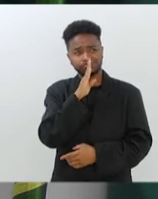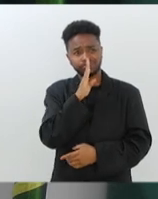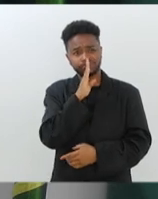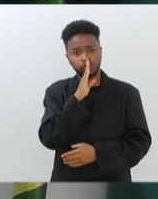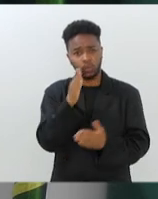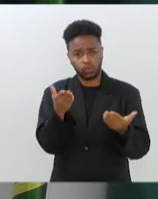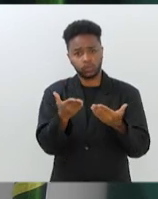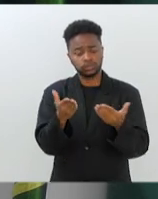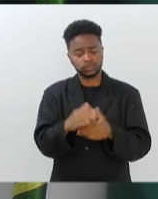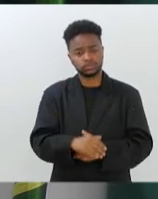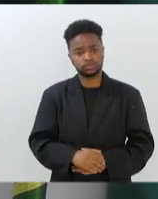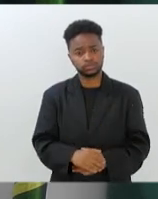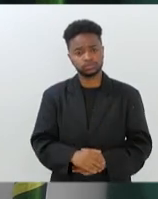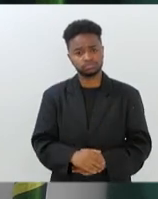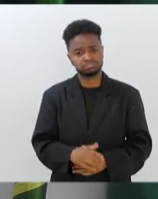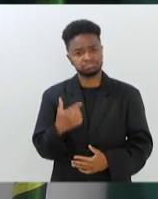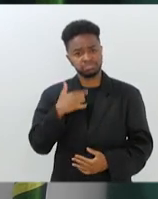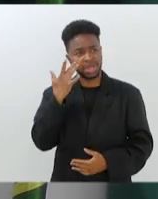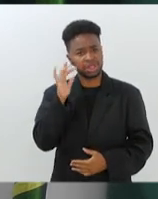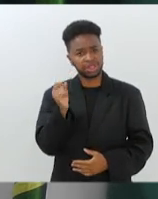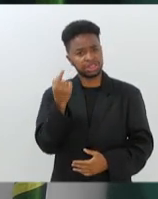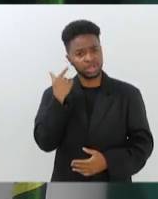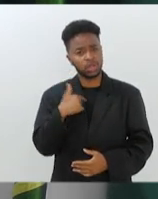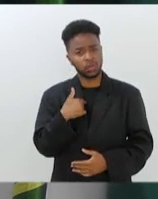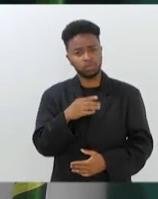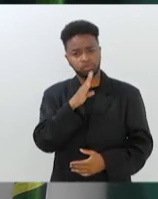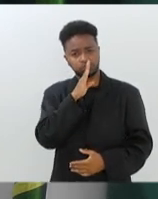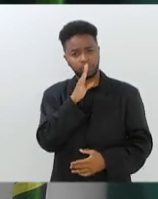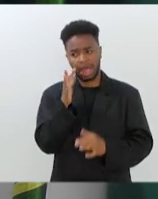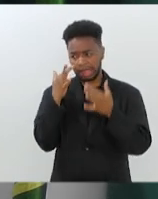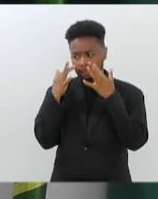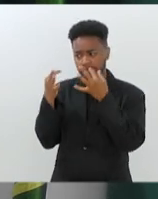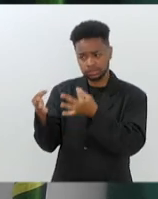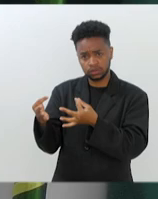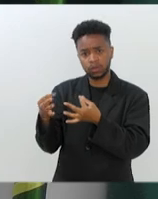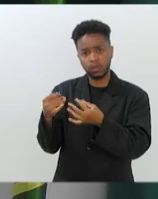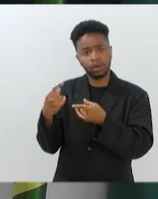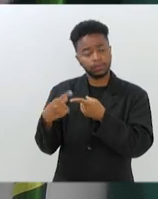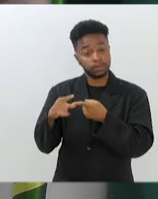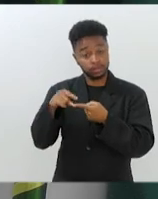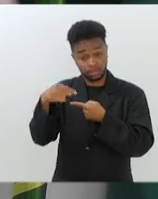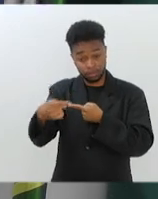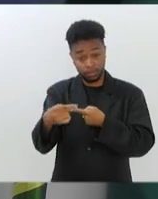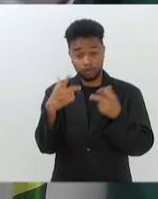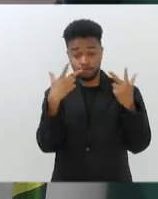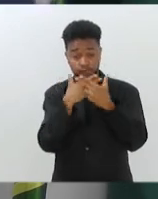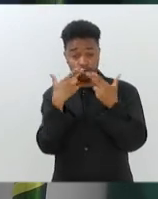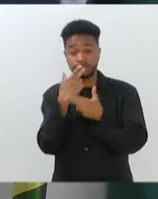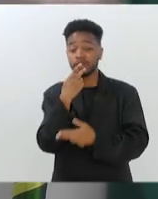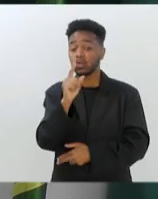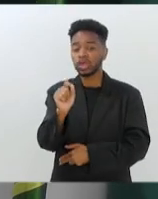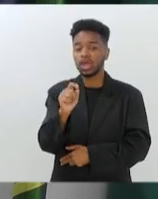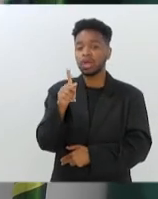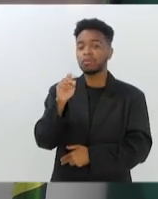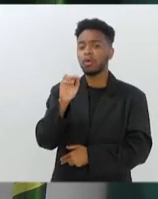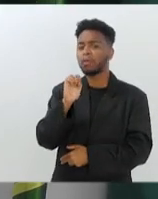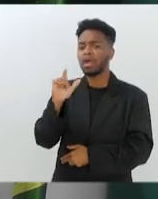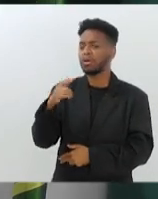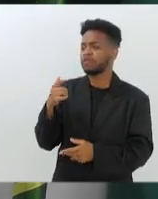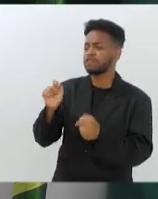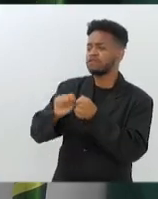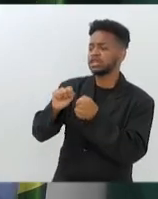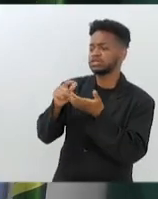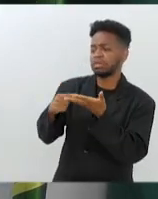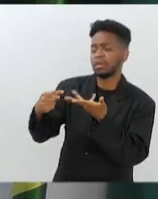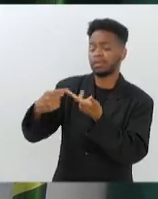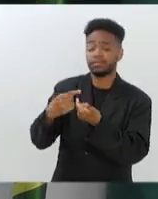CPI eu tô aqui mais para ouvir do que para bater porque depois os fofoqueiro do governador leva falar ah pode falar aqui é